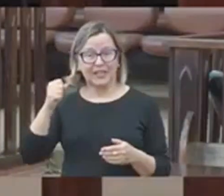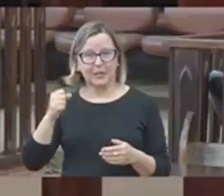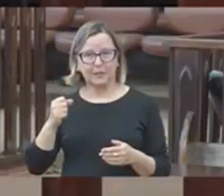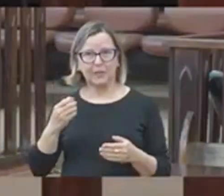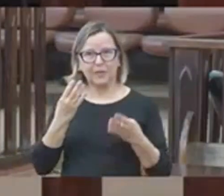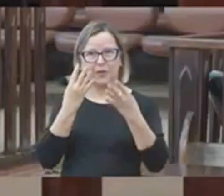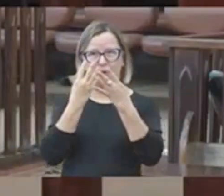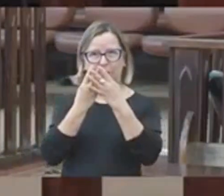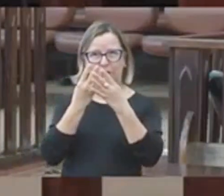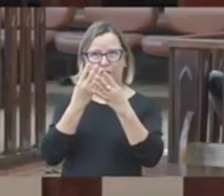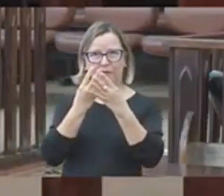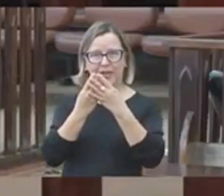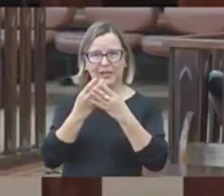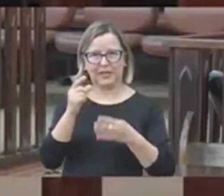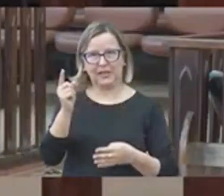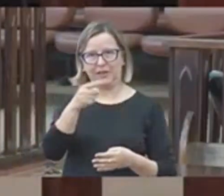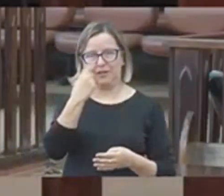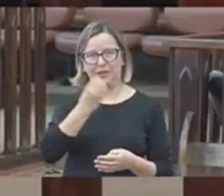lá?